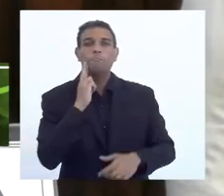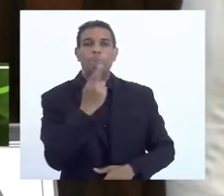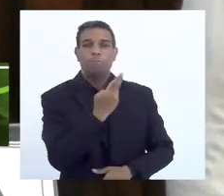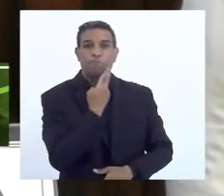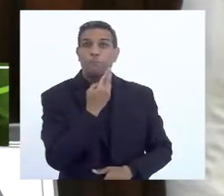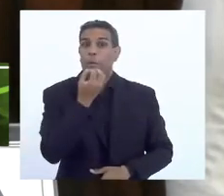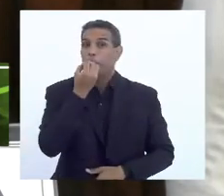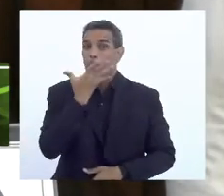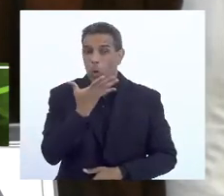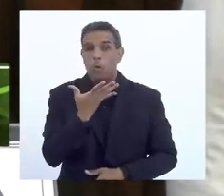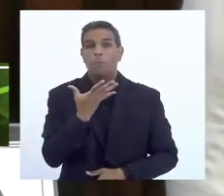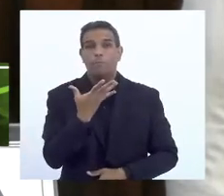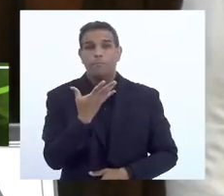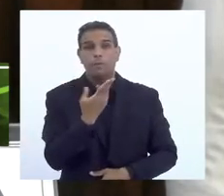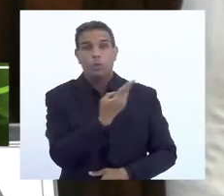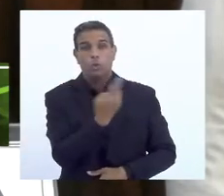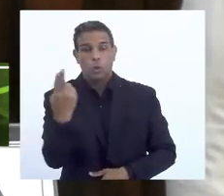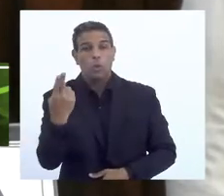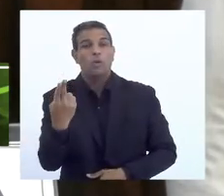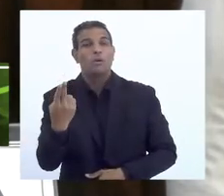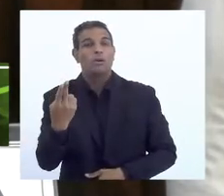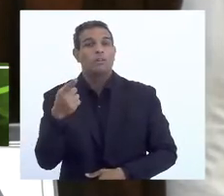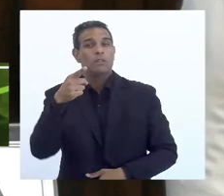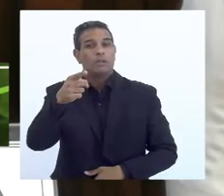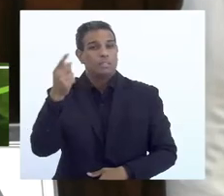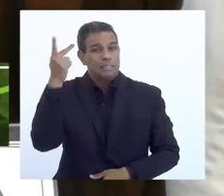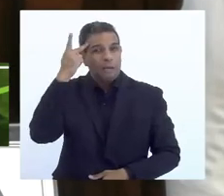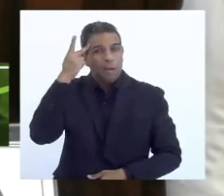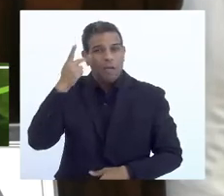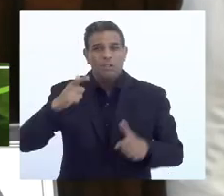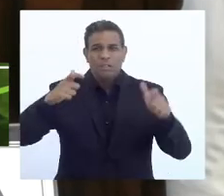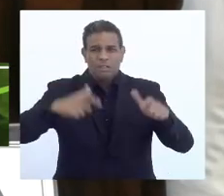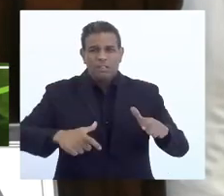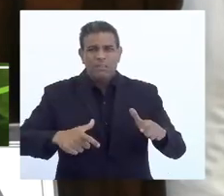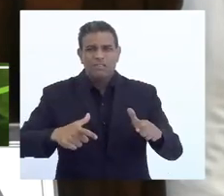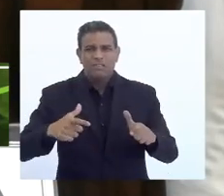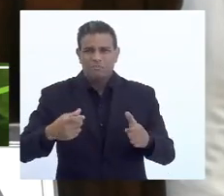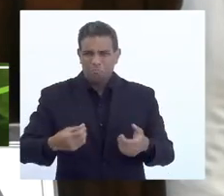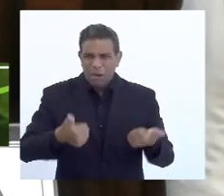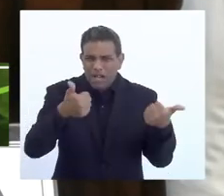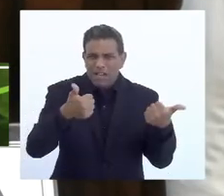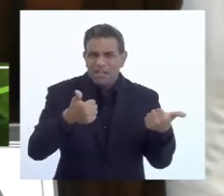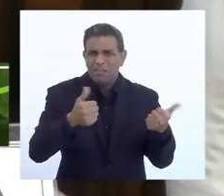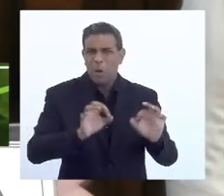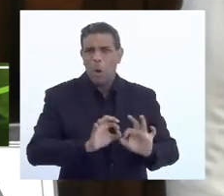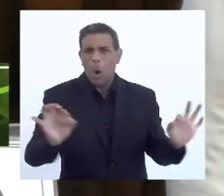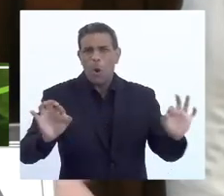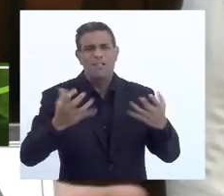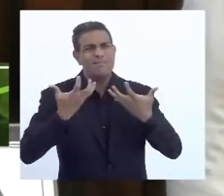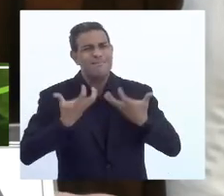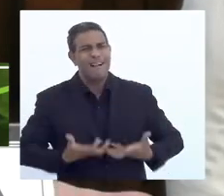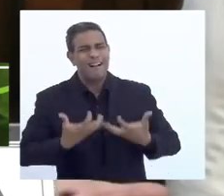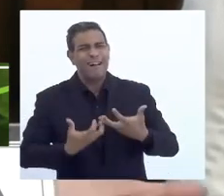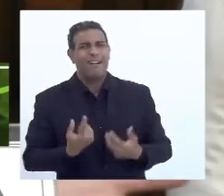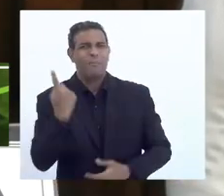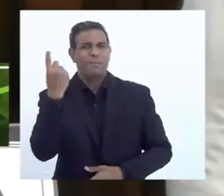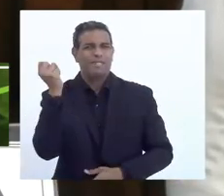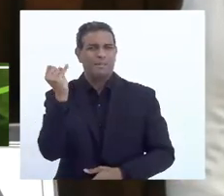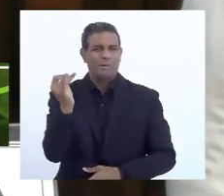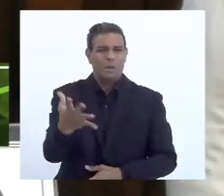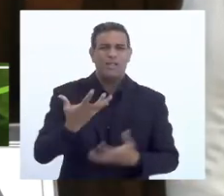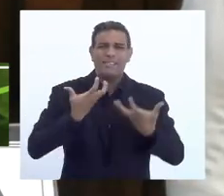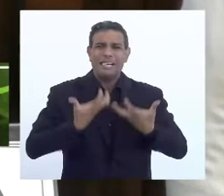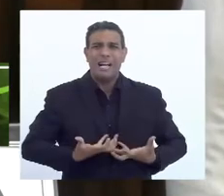bom, apesar do nome, que chama Sujinho. Aí eu falei, estou indo no Sujinho. Tu está bem? Eu falei, estou cansada, 1 da manhã, estou